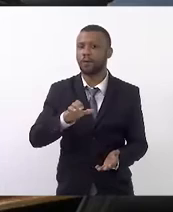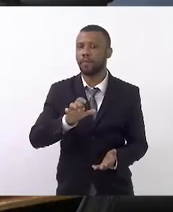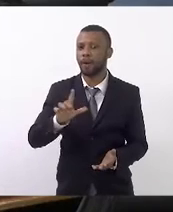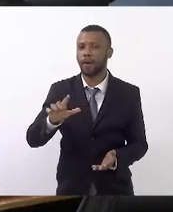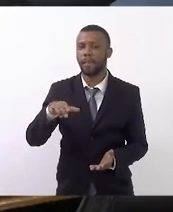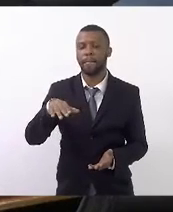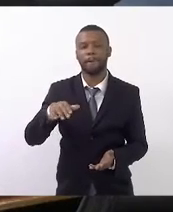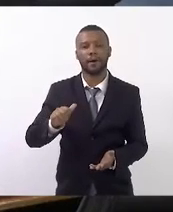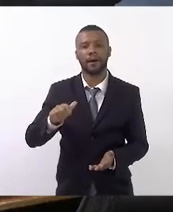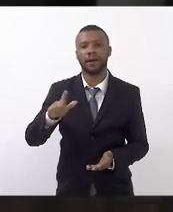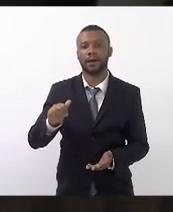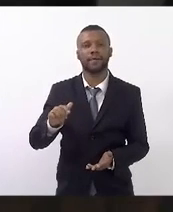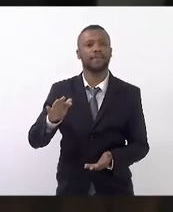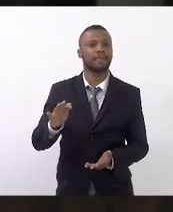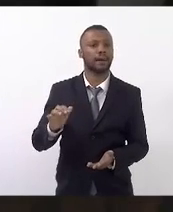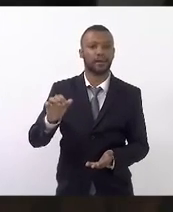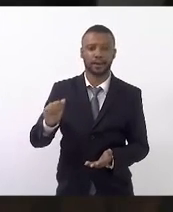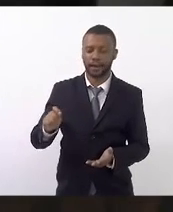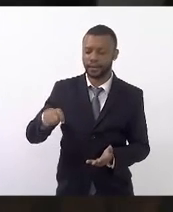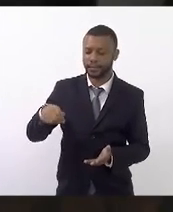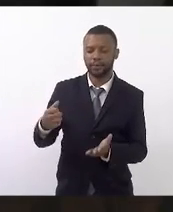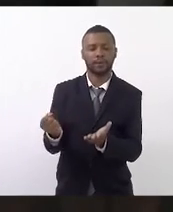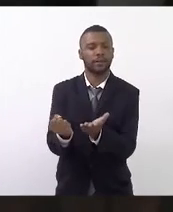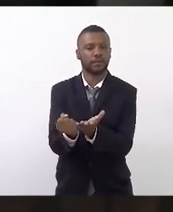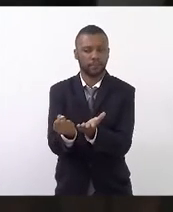Deputado Samuel Malafaia.